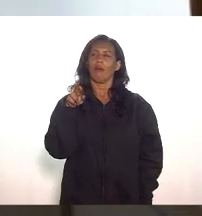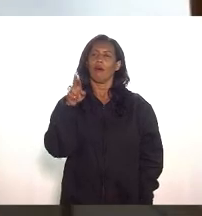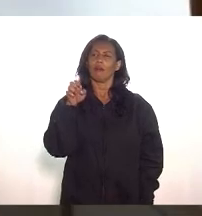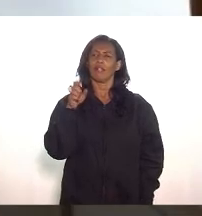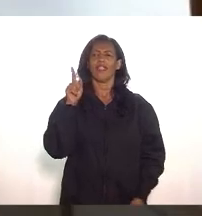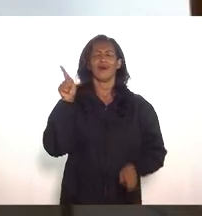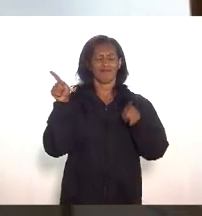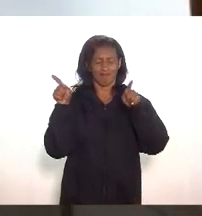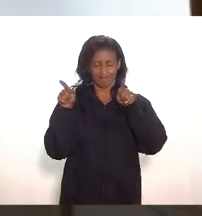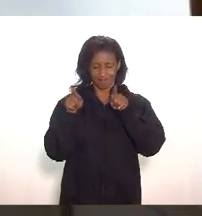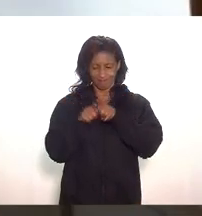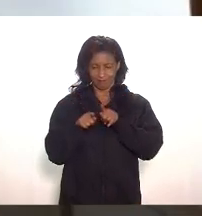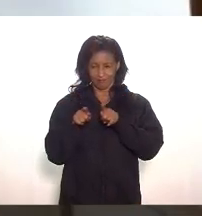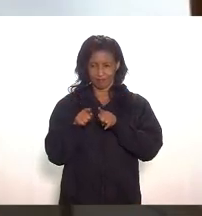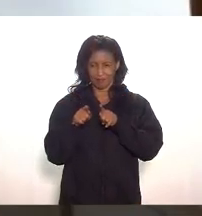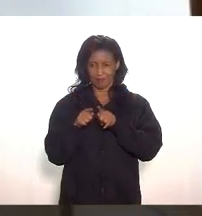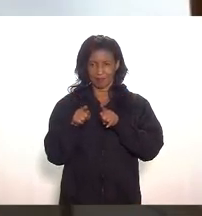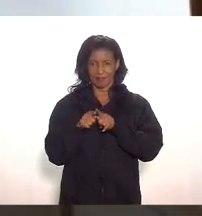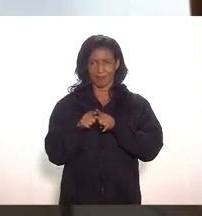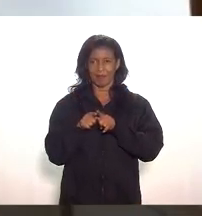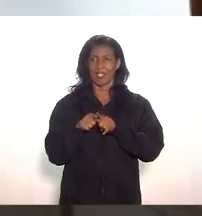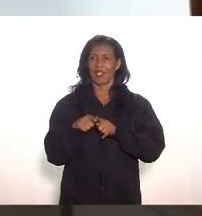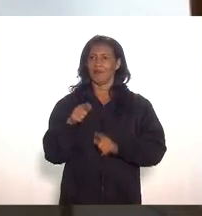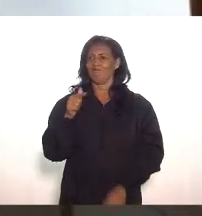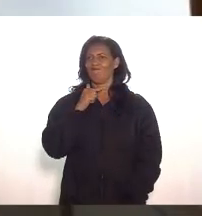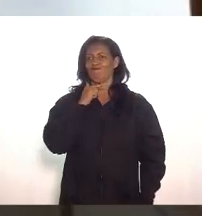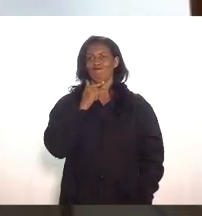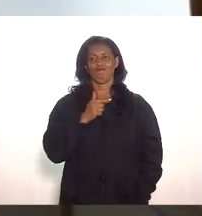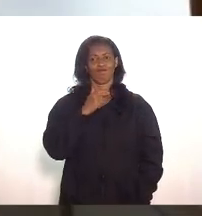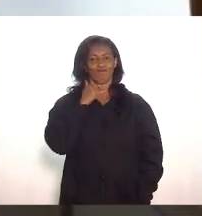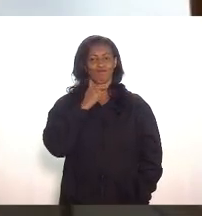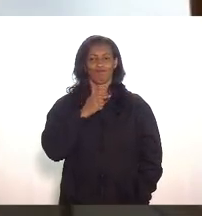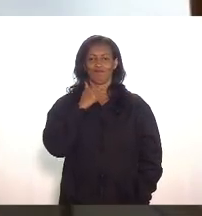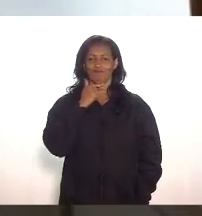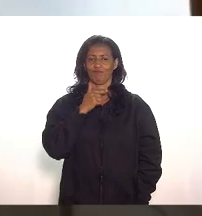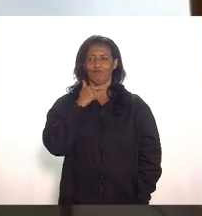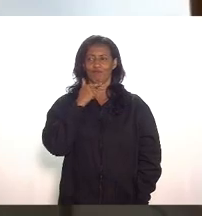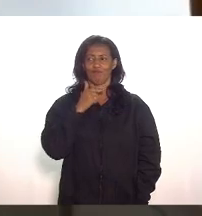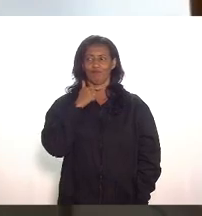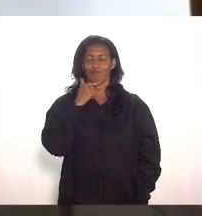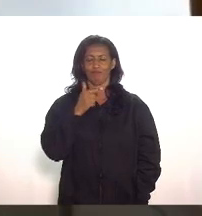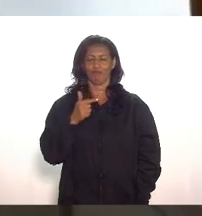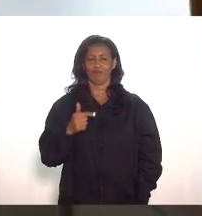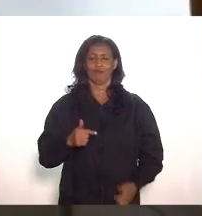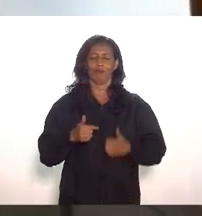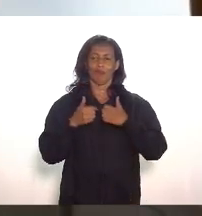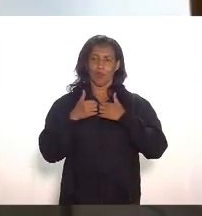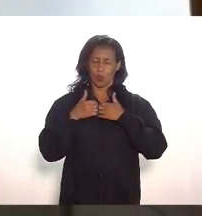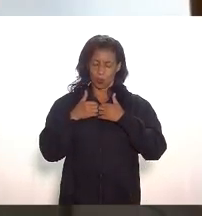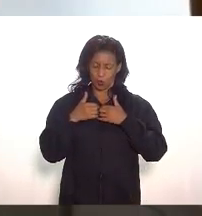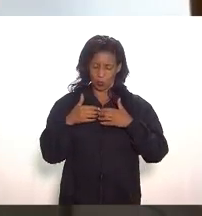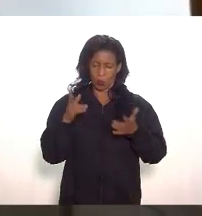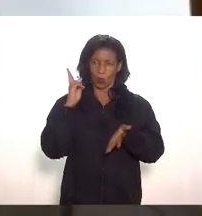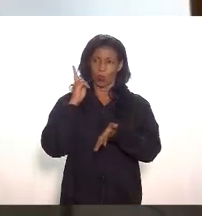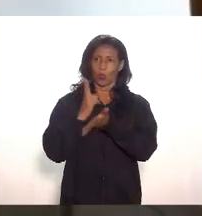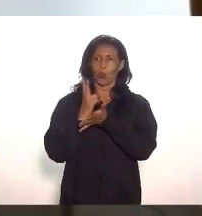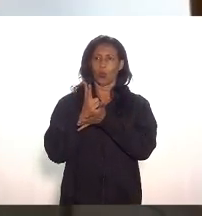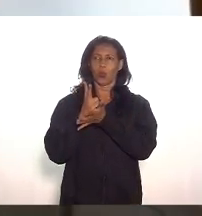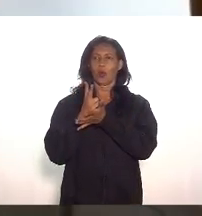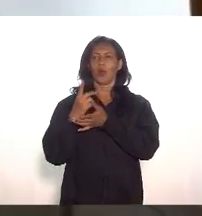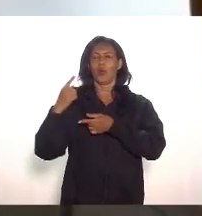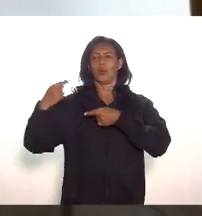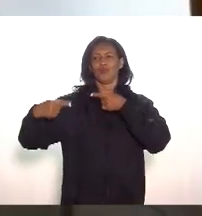mesmo. Não conseguiu. Reabriu-se o processo de discussão